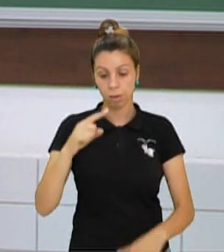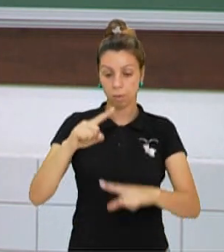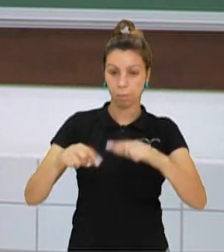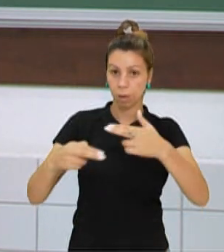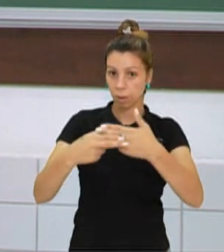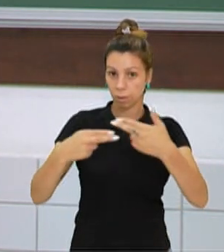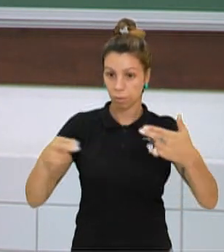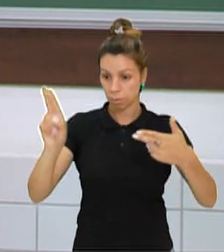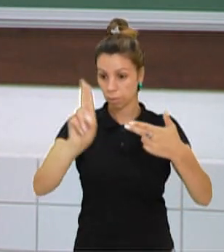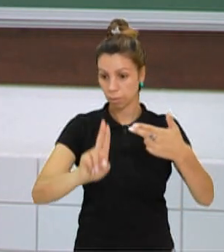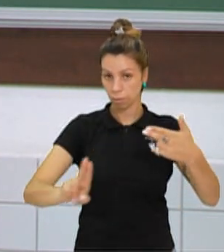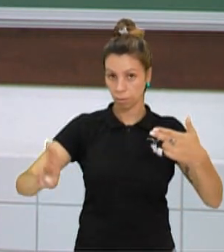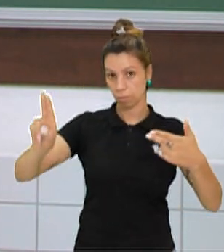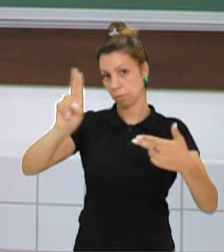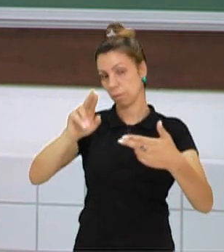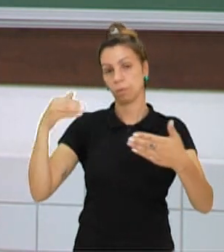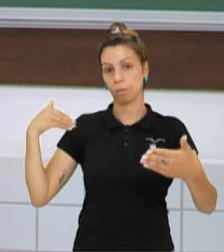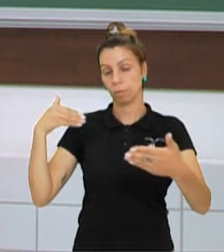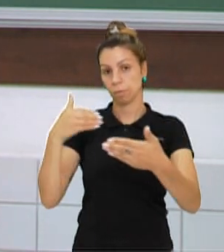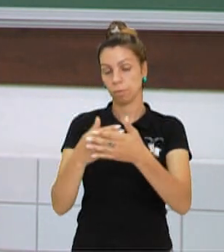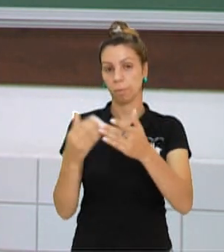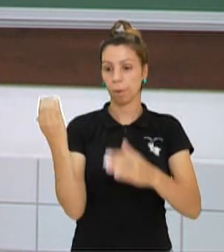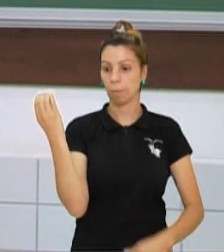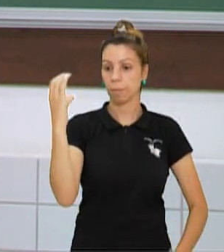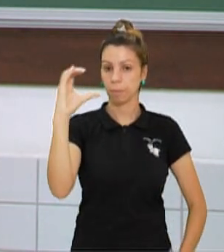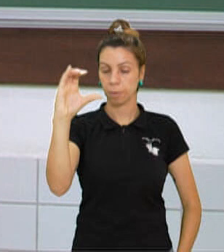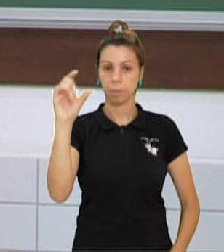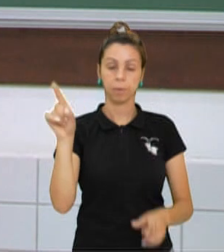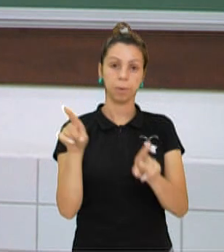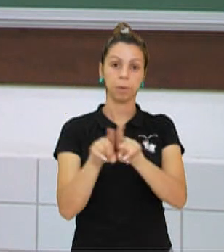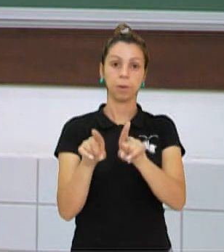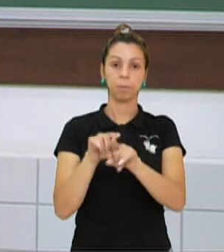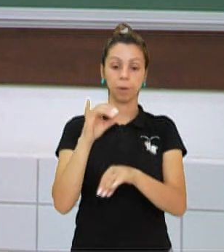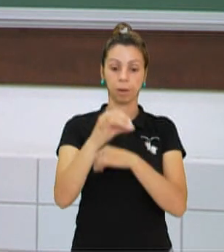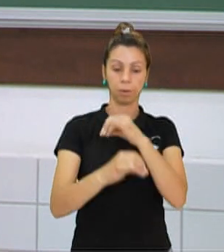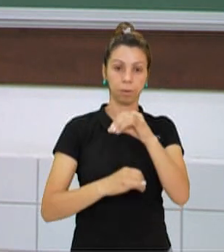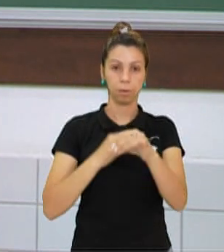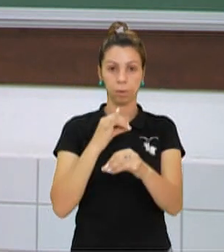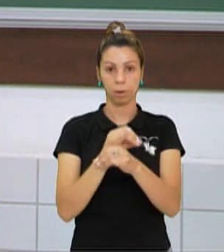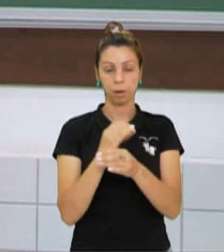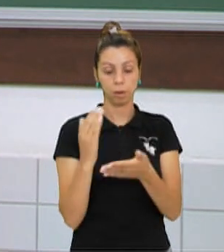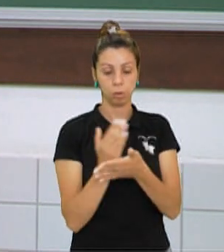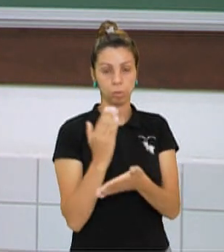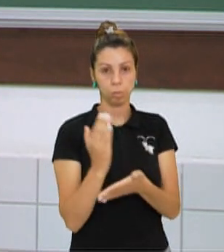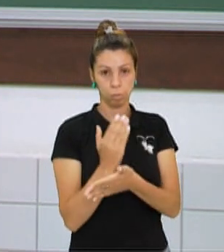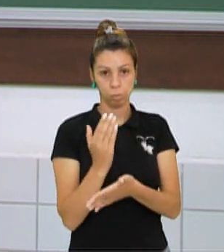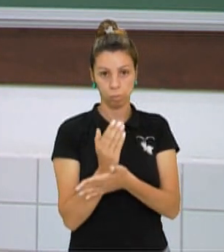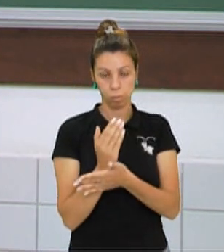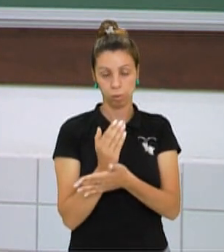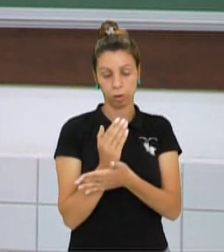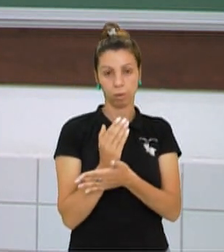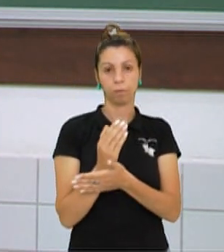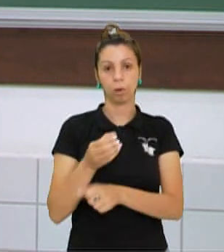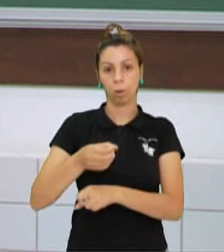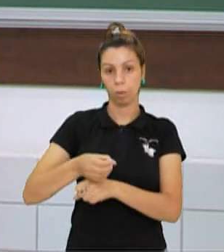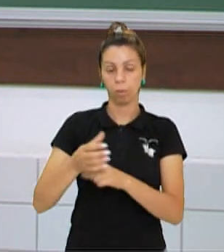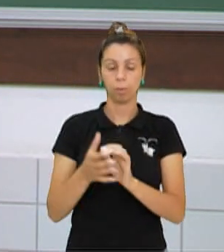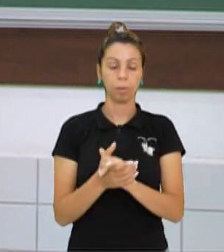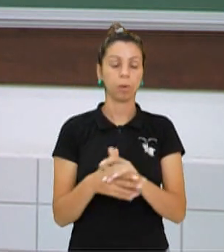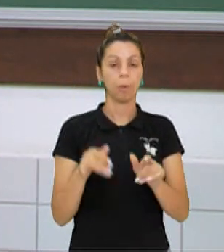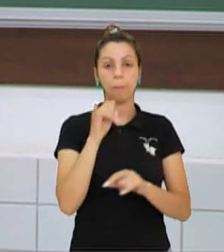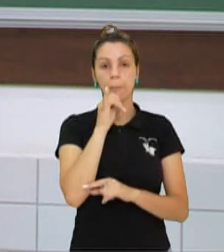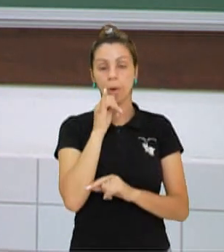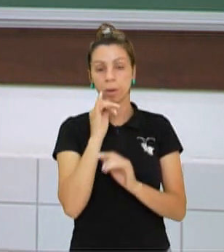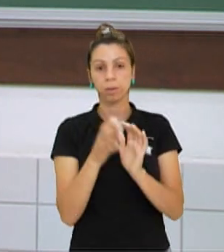utilizei na aula também fica disponível e a versão online do livro, tá bom? Quando você entrar em contato com a sua